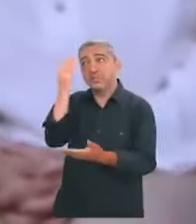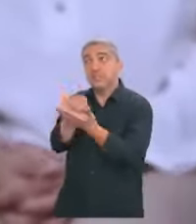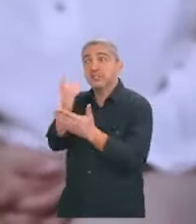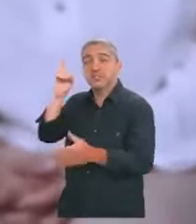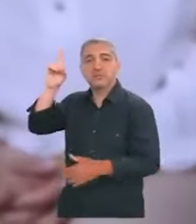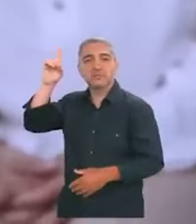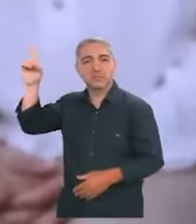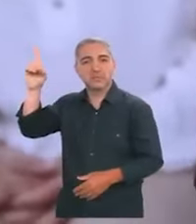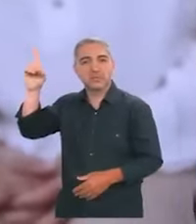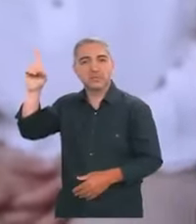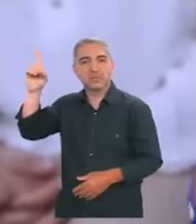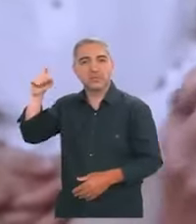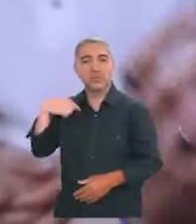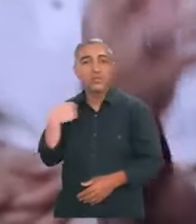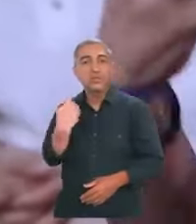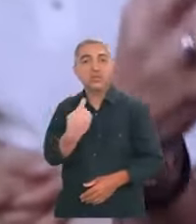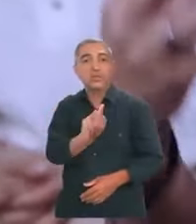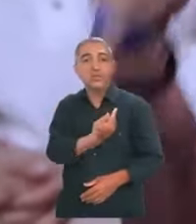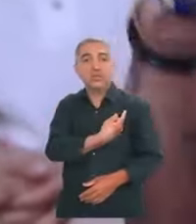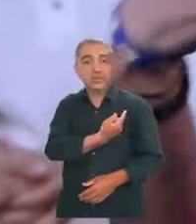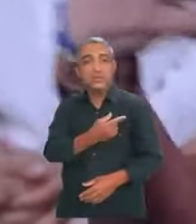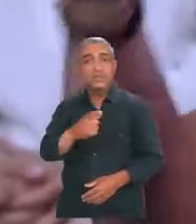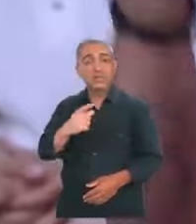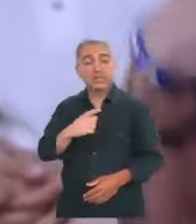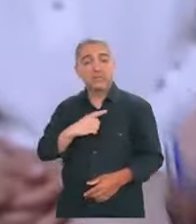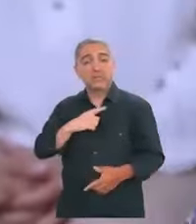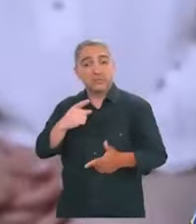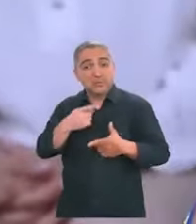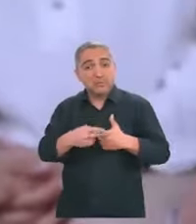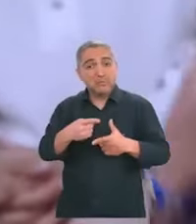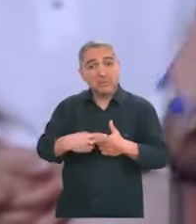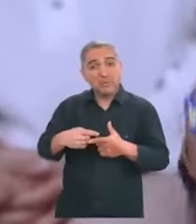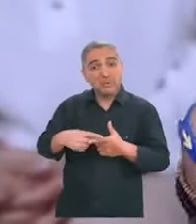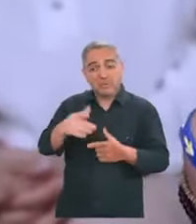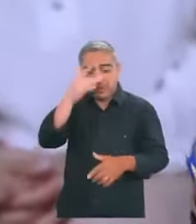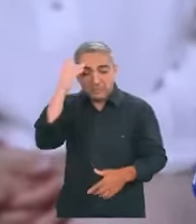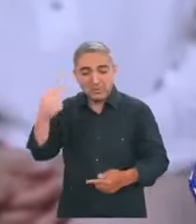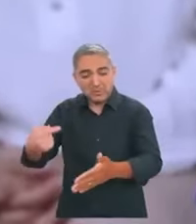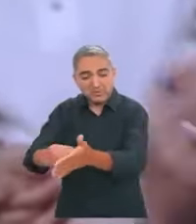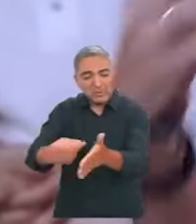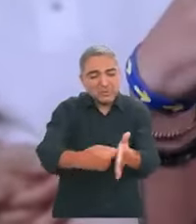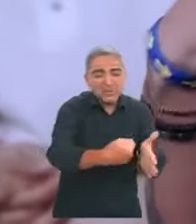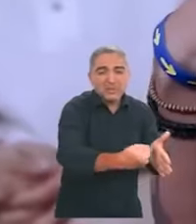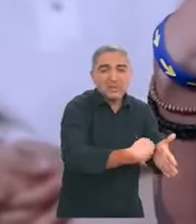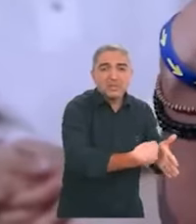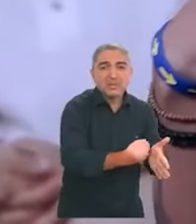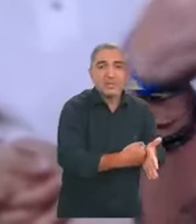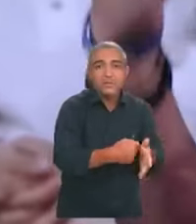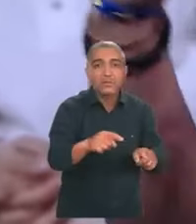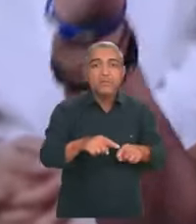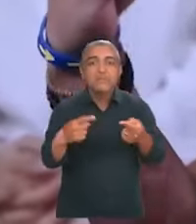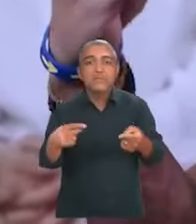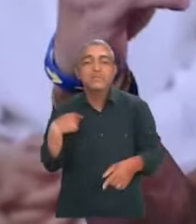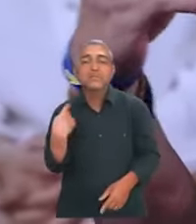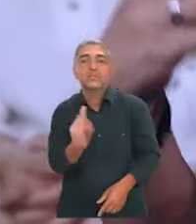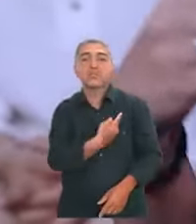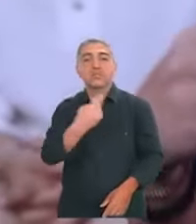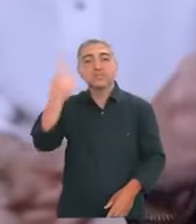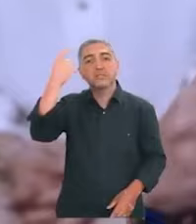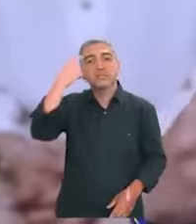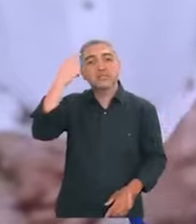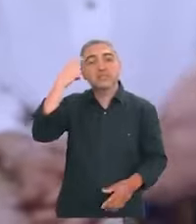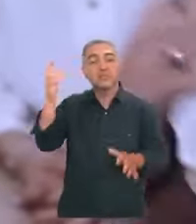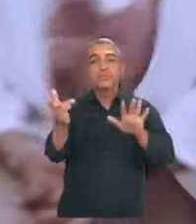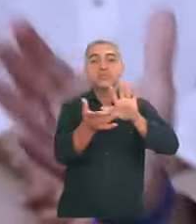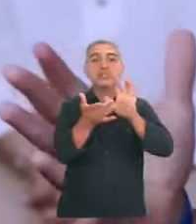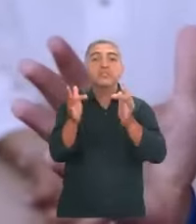sermos questionados. Só que nós somos dotados, Jesus em nós, a verdade, ele não é o fim das perguntas, senão